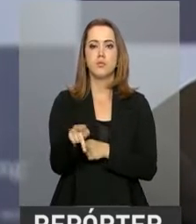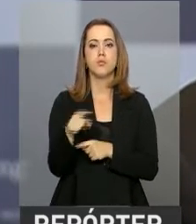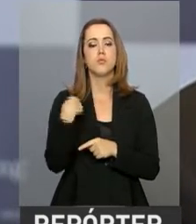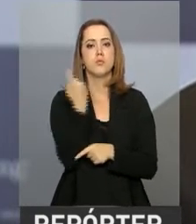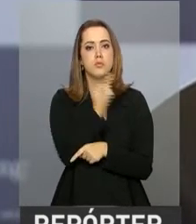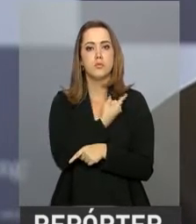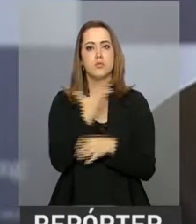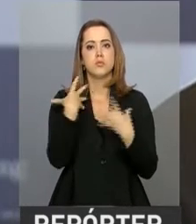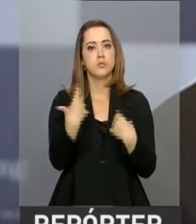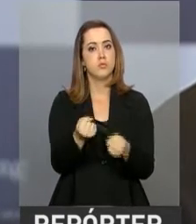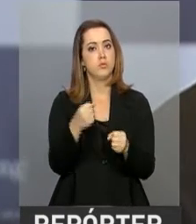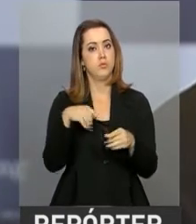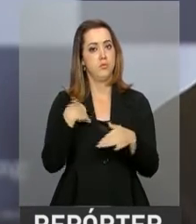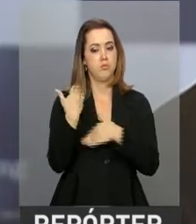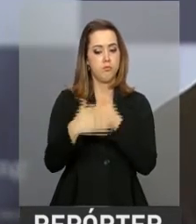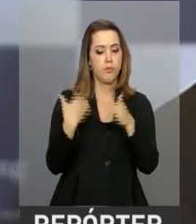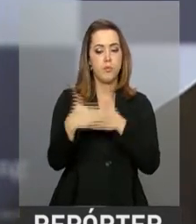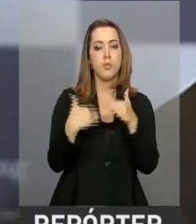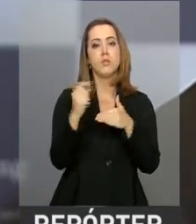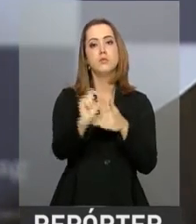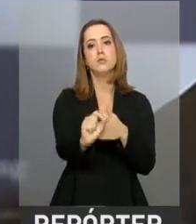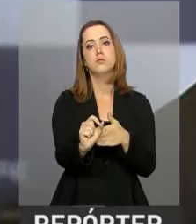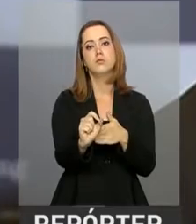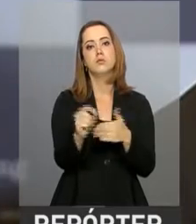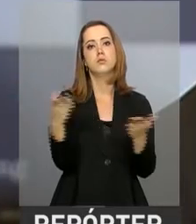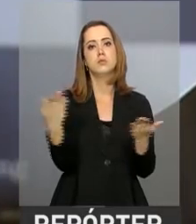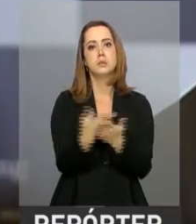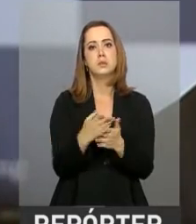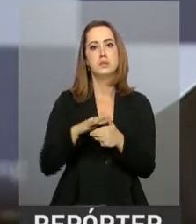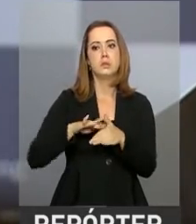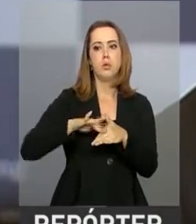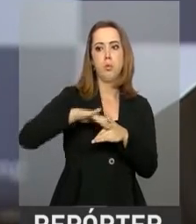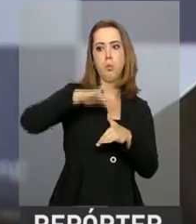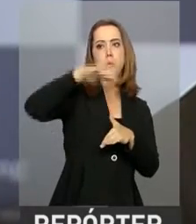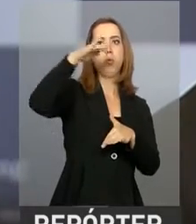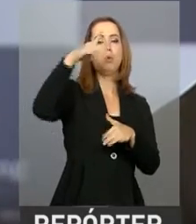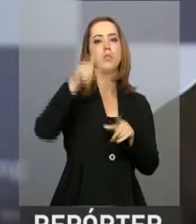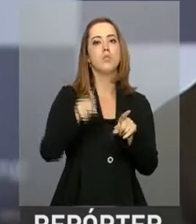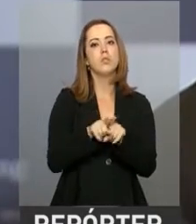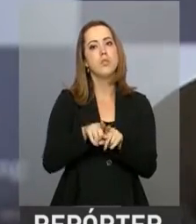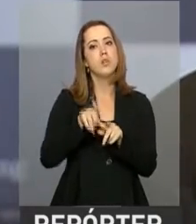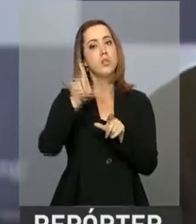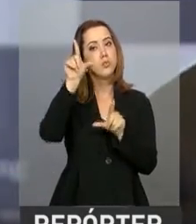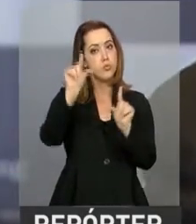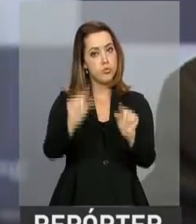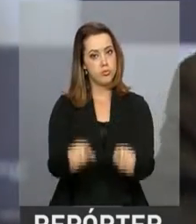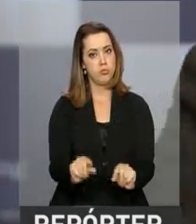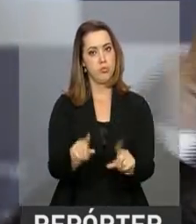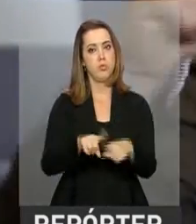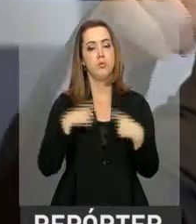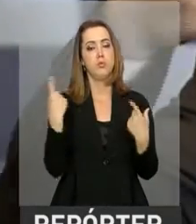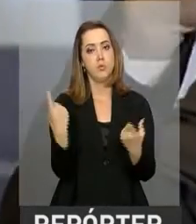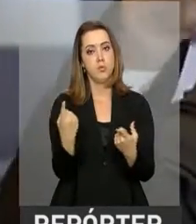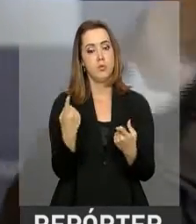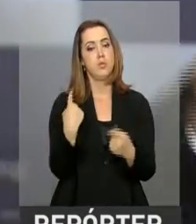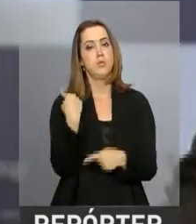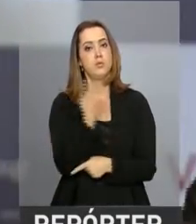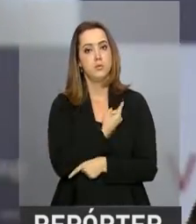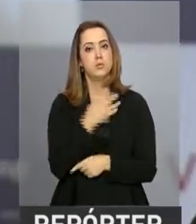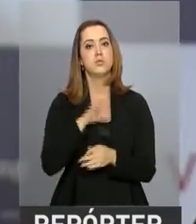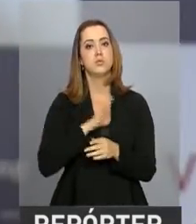vamos fazer com que este crescimento, que é vertiginoso, ele vá perdendo força, mas nós vamos ainda